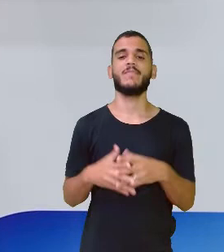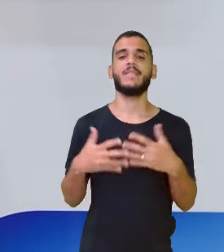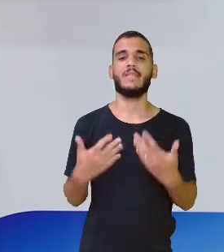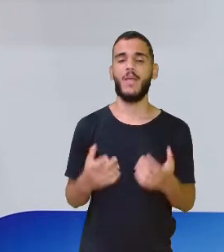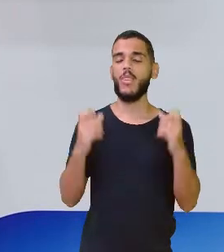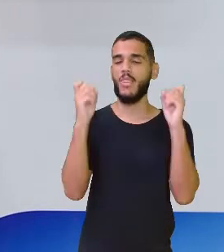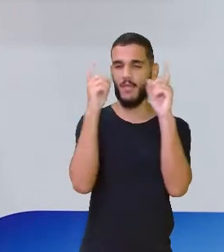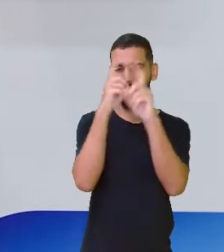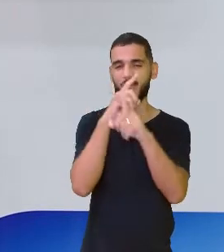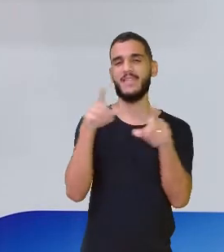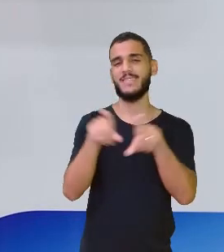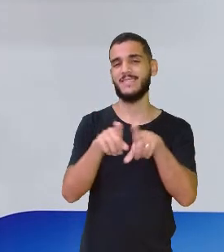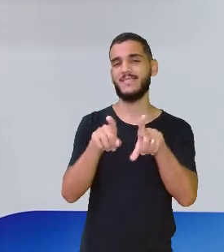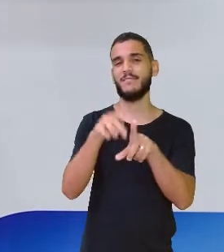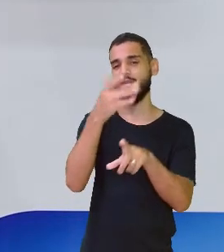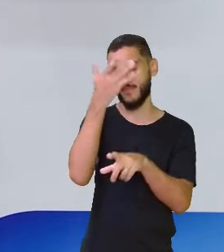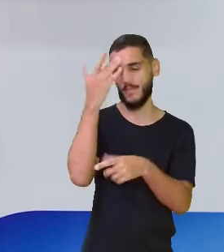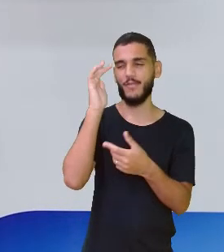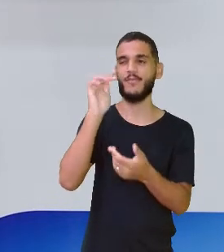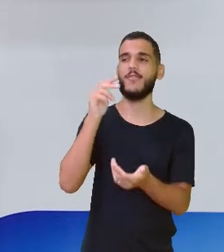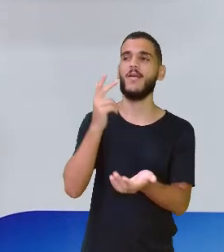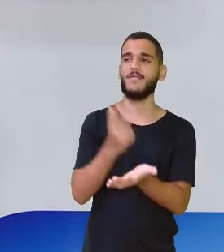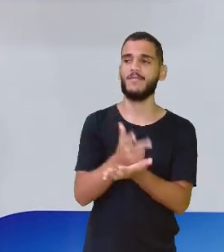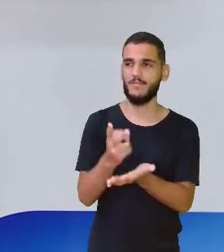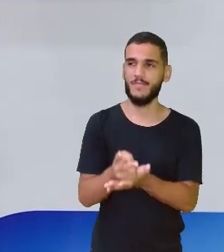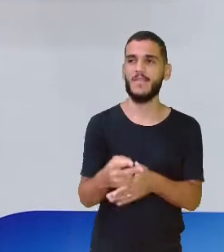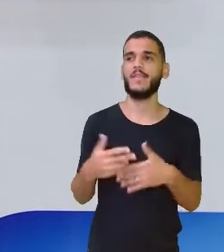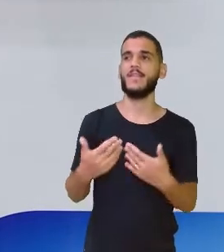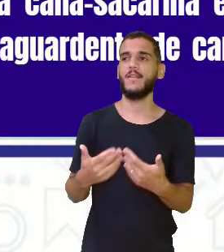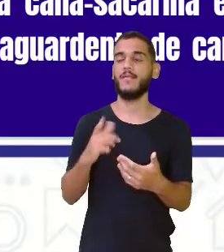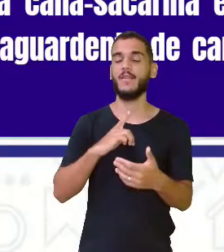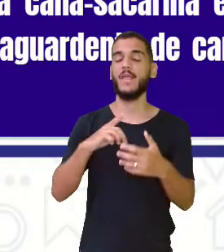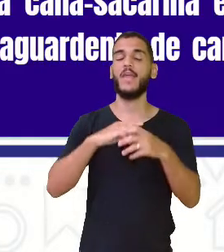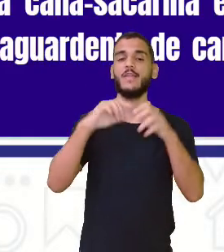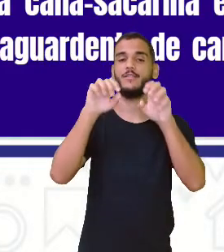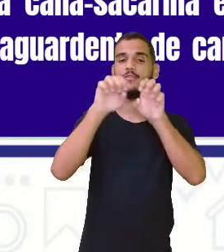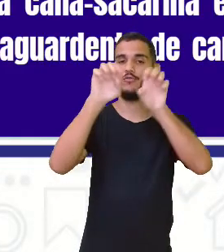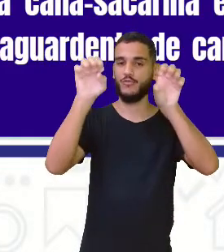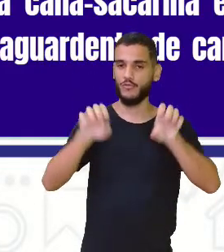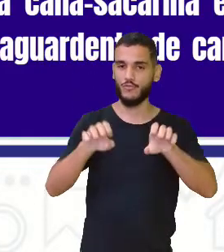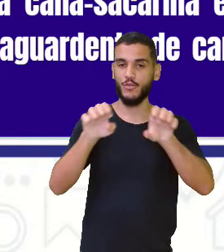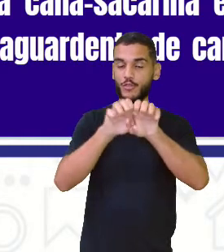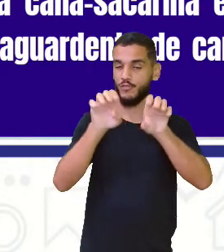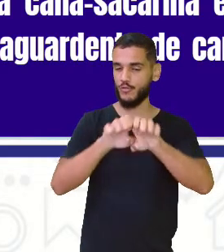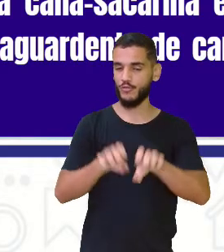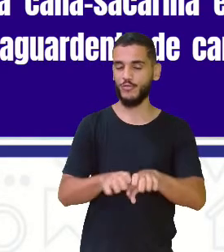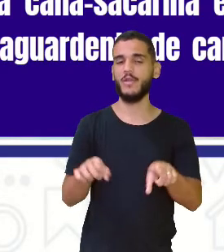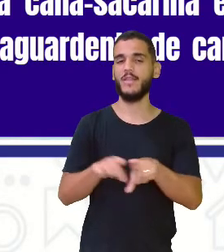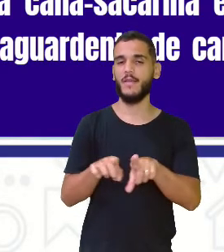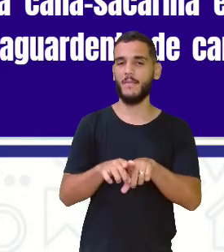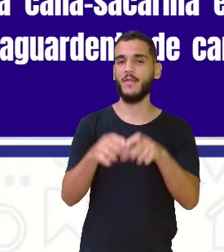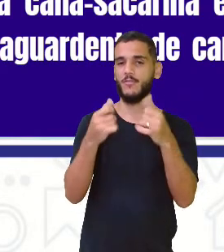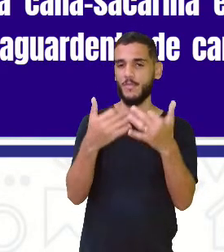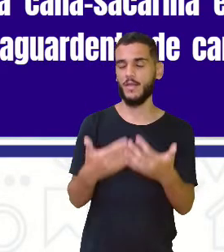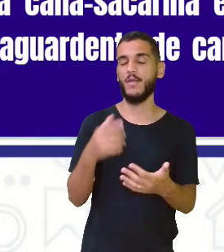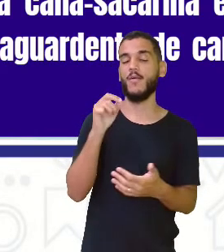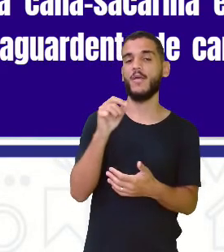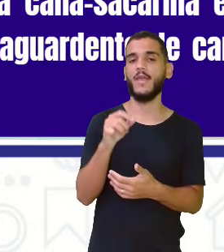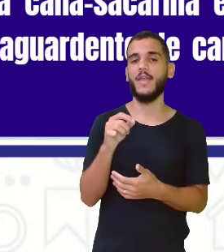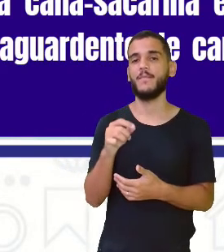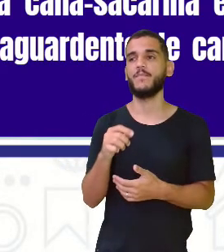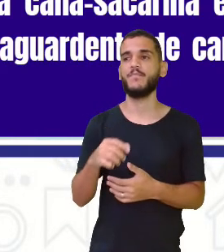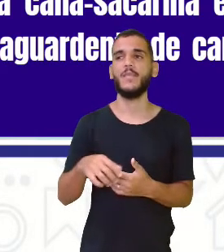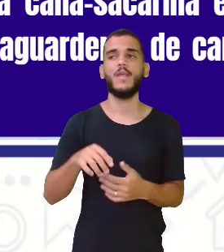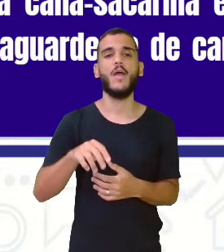da dificuldade, né? Outra estrutura aqui que a gente tem, ó, o engenho propriamente dito, né, que eu já disse, é a usina, né, onde a gente